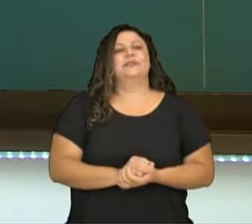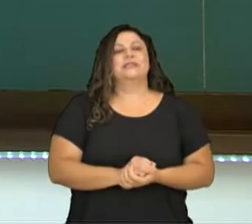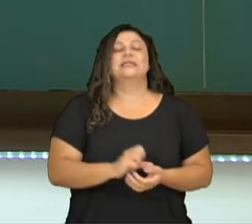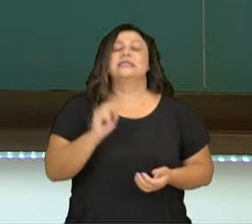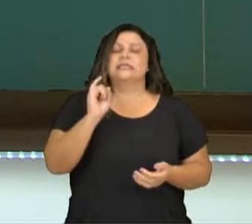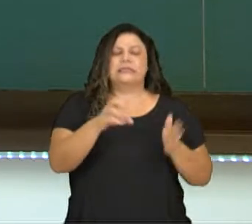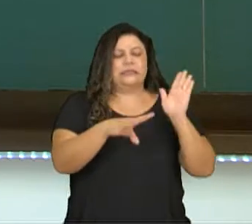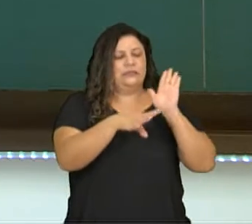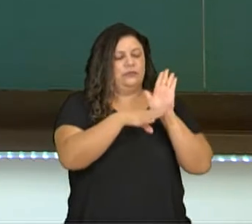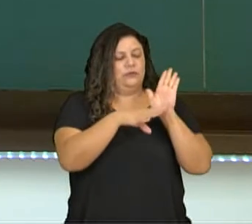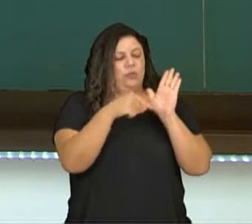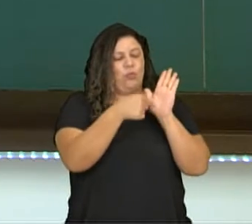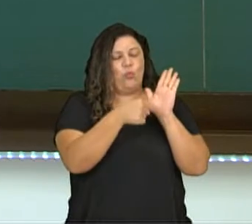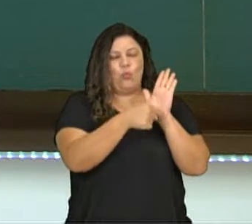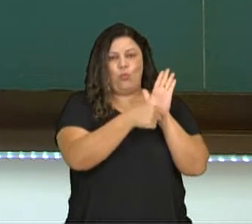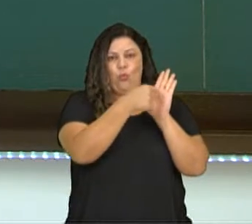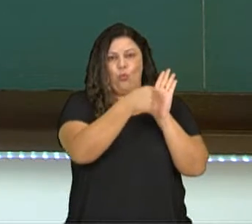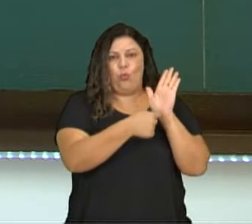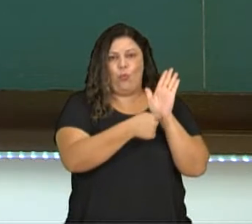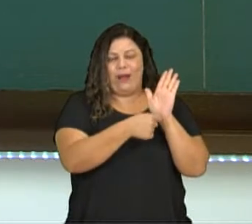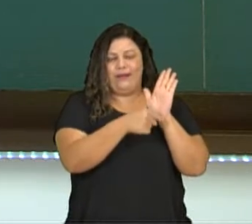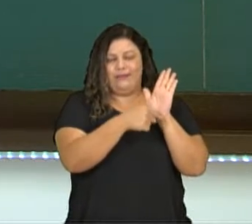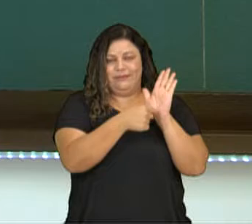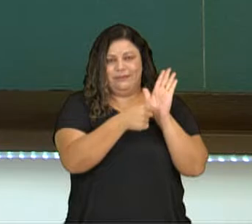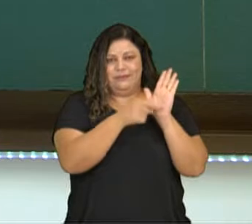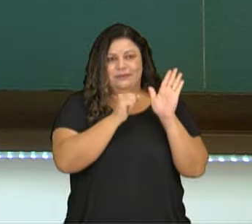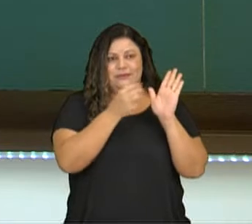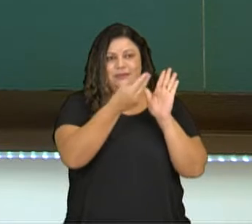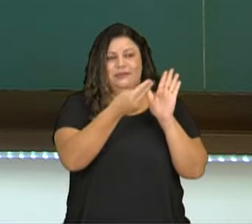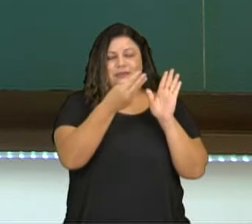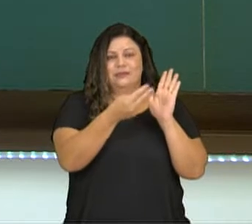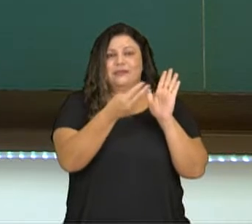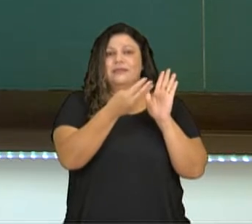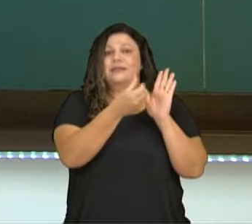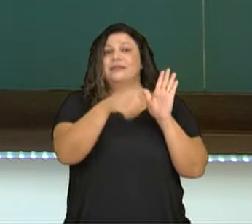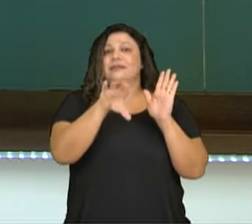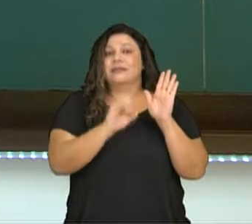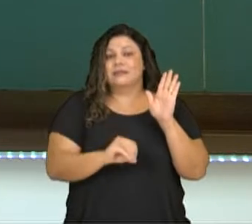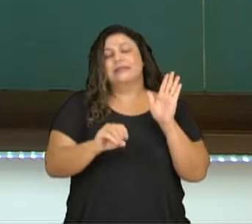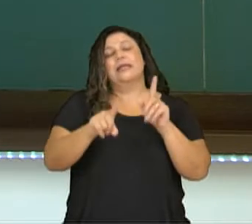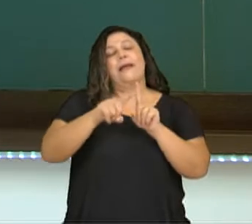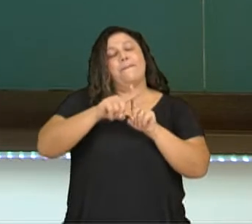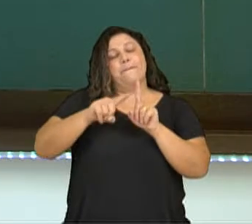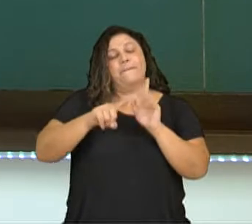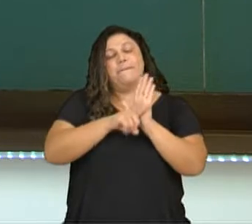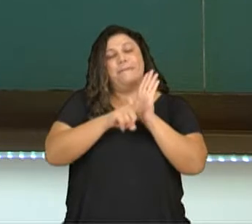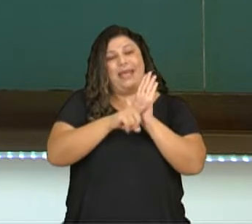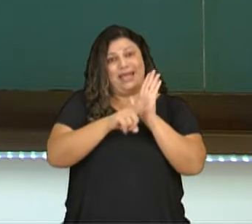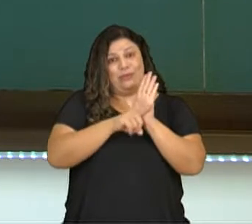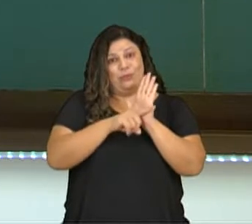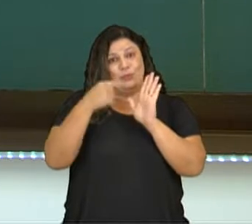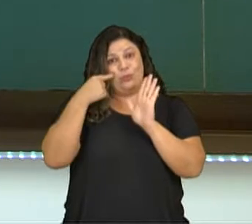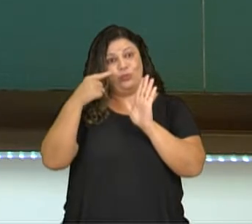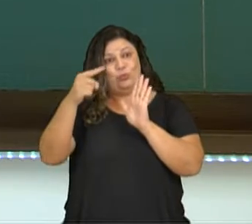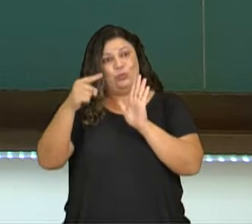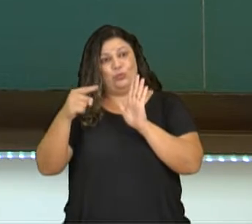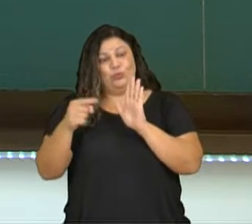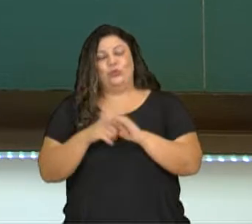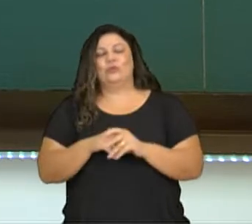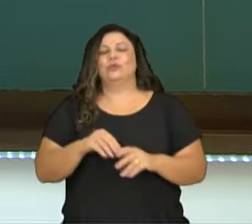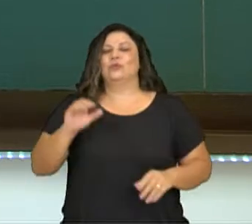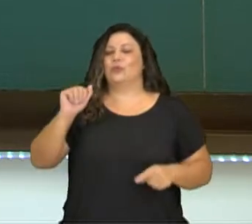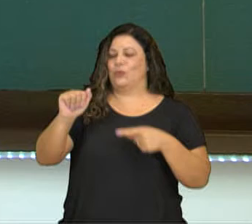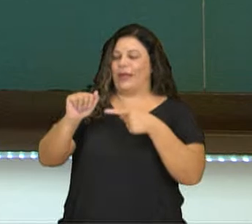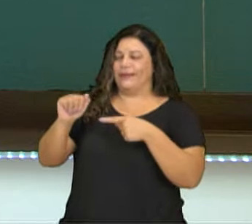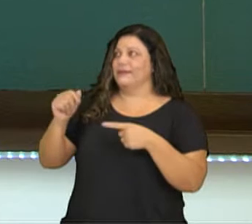quarto quadrante, nós vamos fazer aí o cálculo de 360 menos o ângulo, ok? Os ângulos, eles podem